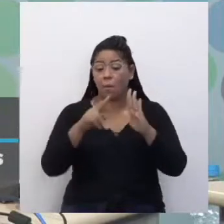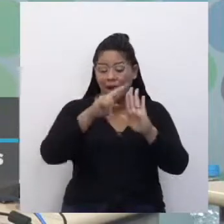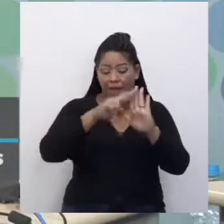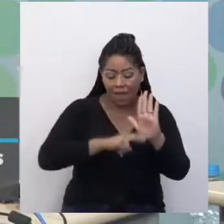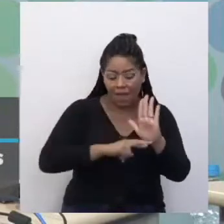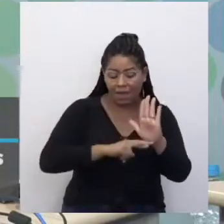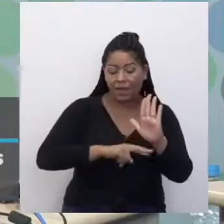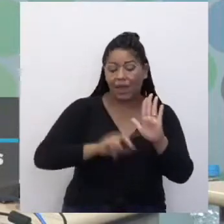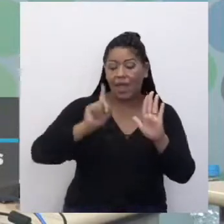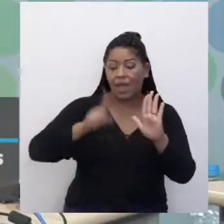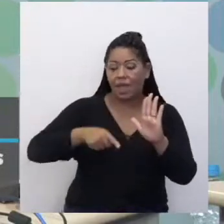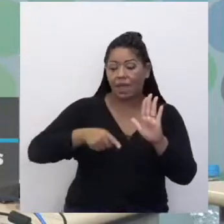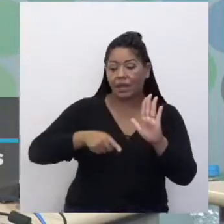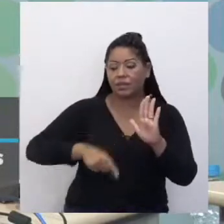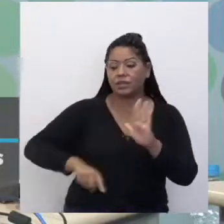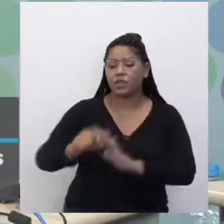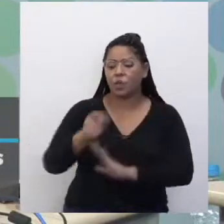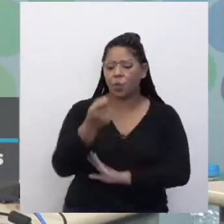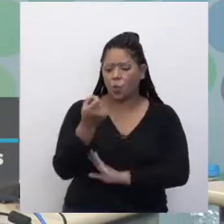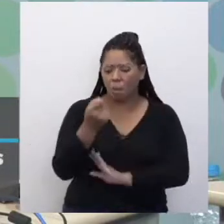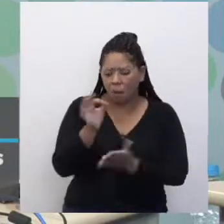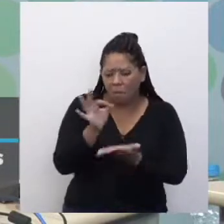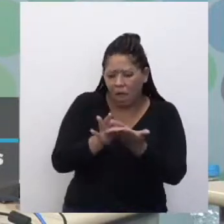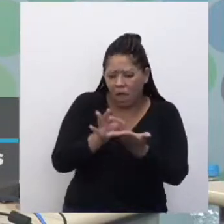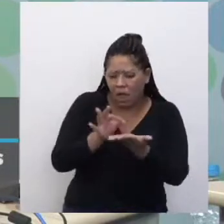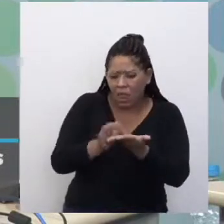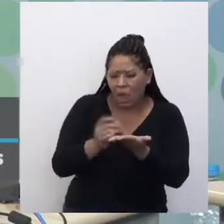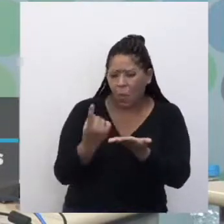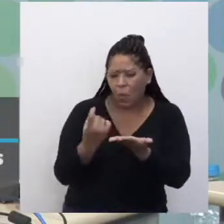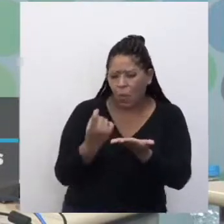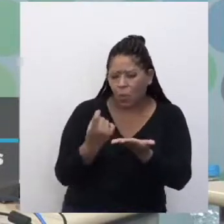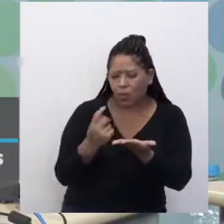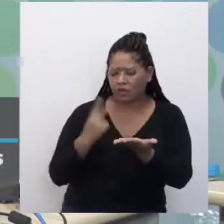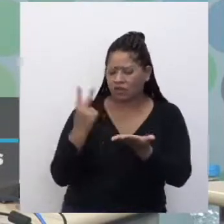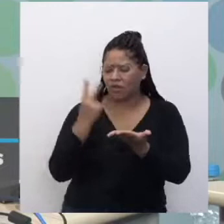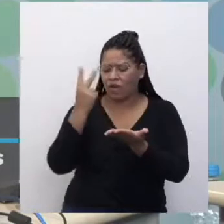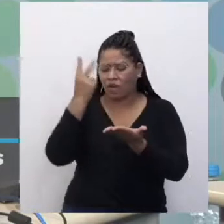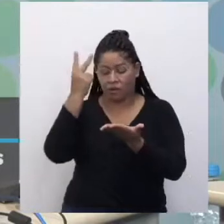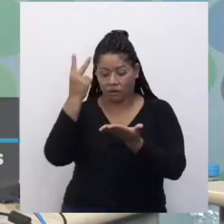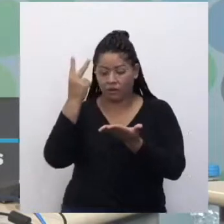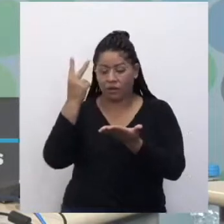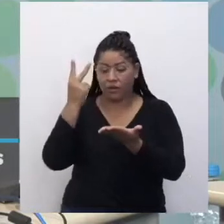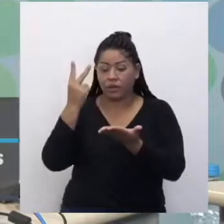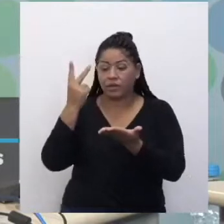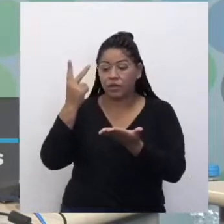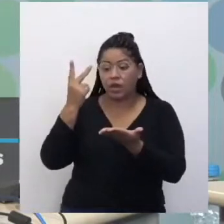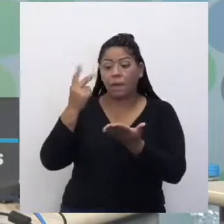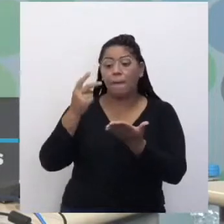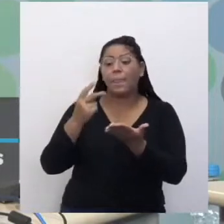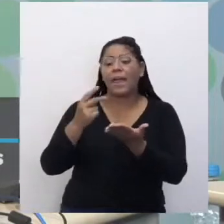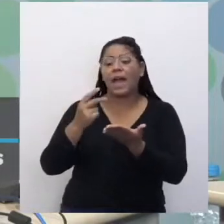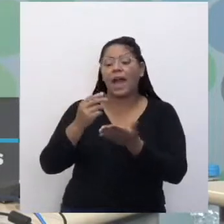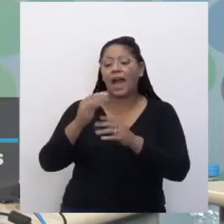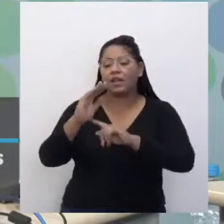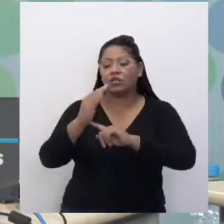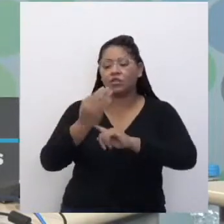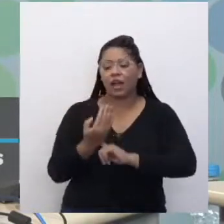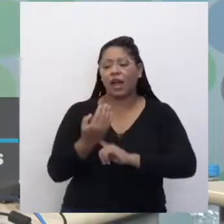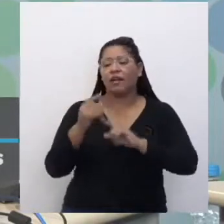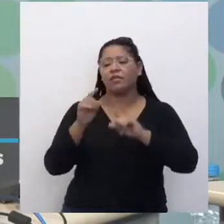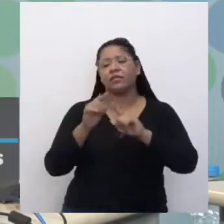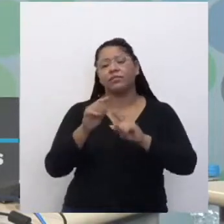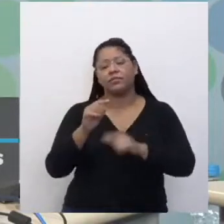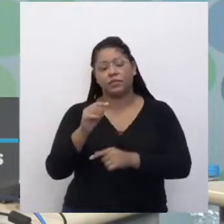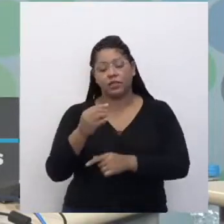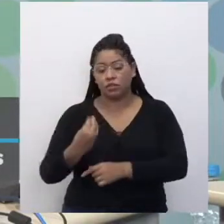moeda única, valor tabelado, medidas padrão, isso vai facilitar a nossa vida, vai facilitar a